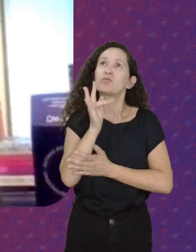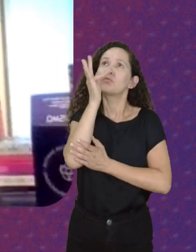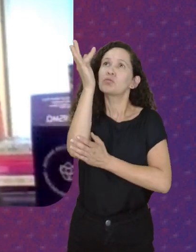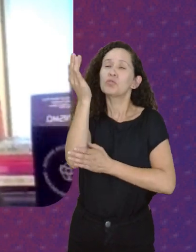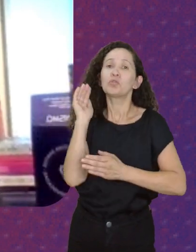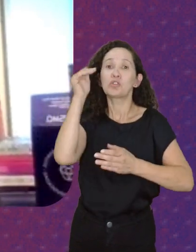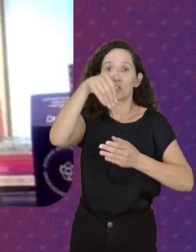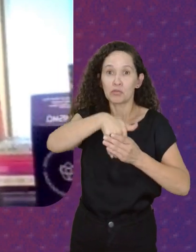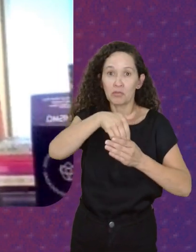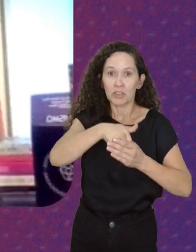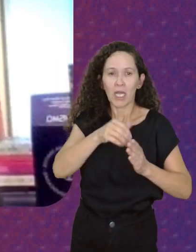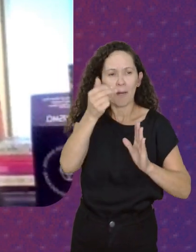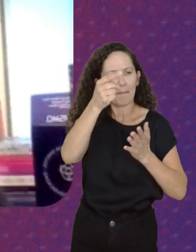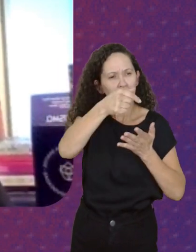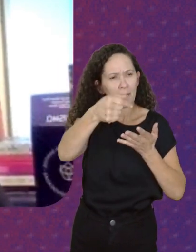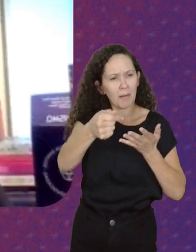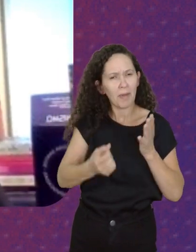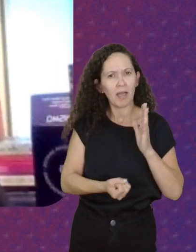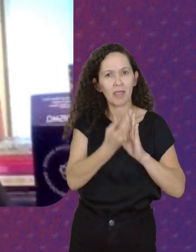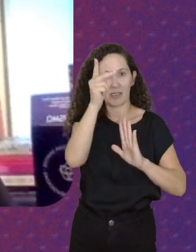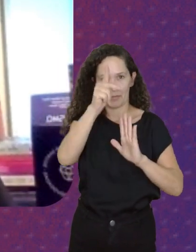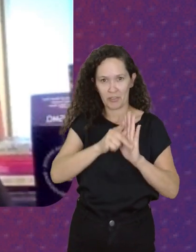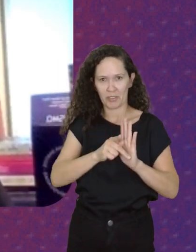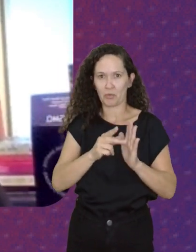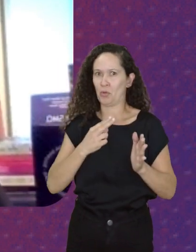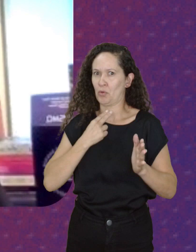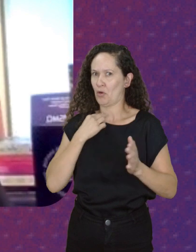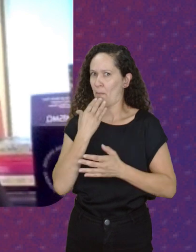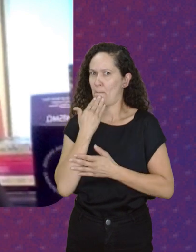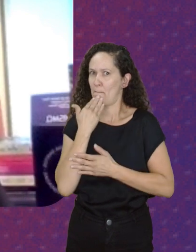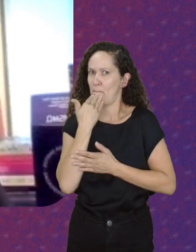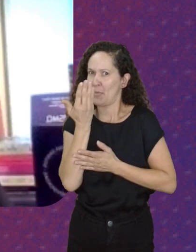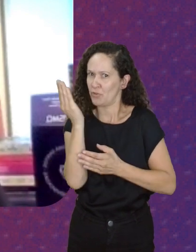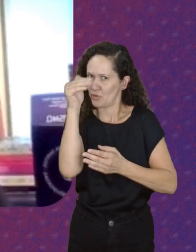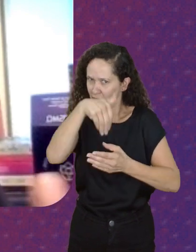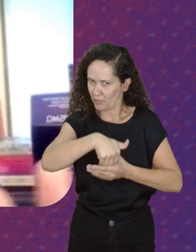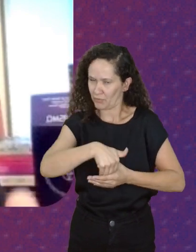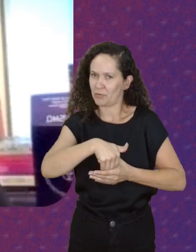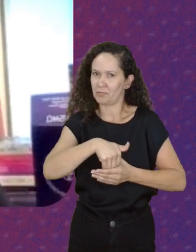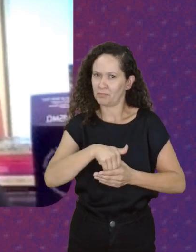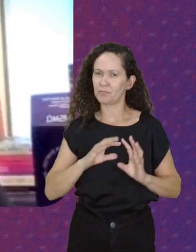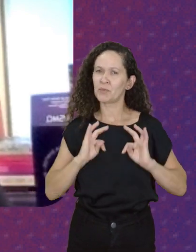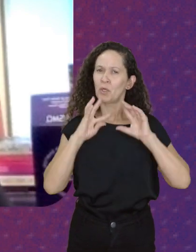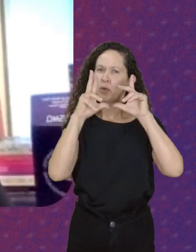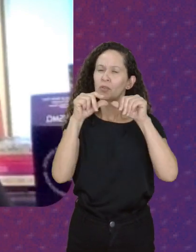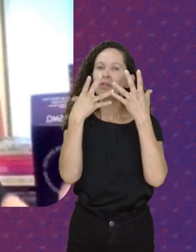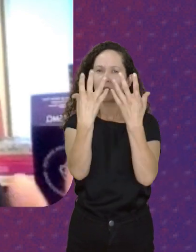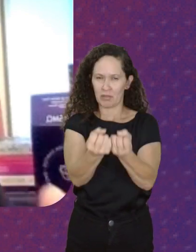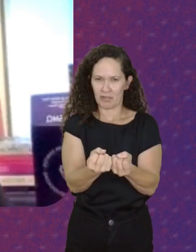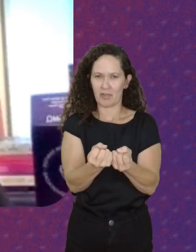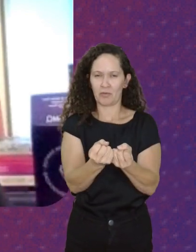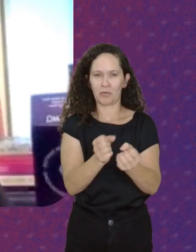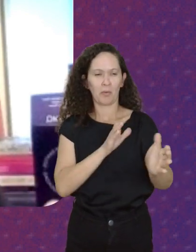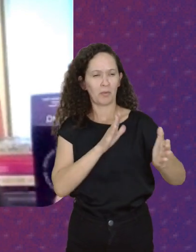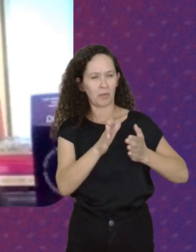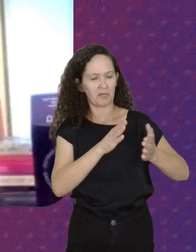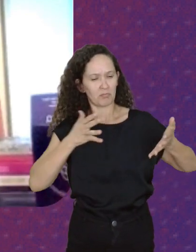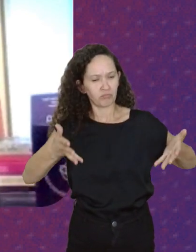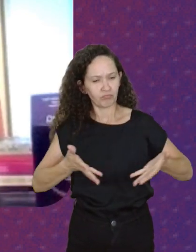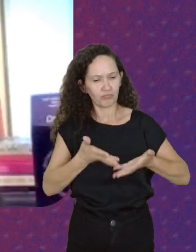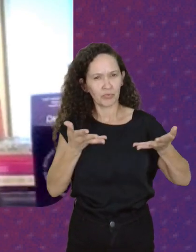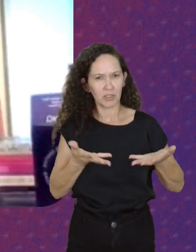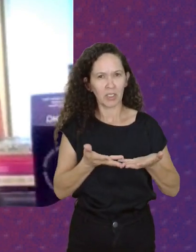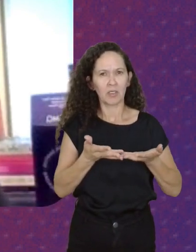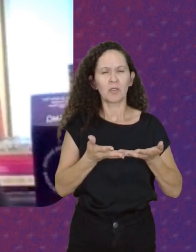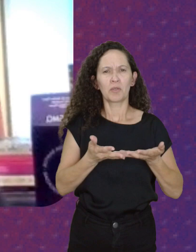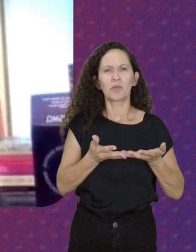voto, novamente, repito, como é permitido na campanha. Então, tudo que é permitido, esse impulsionamento não é permitido